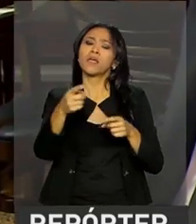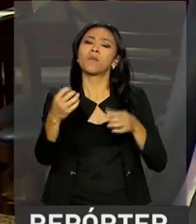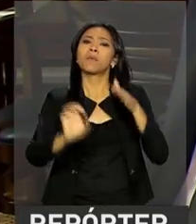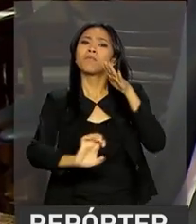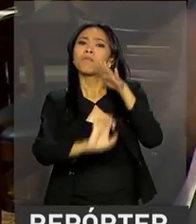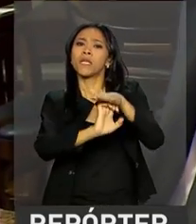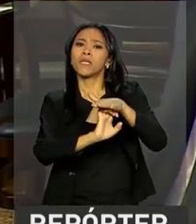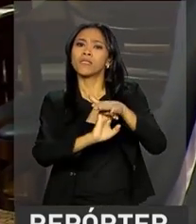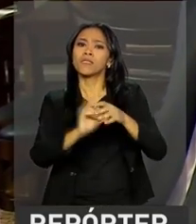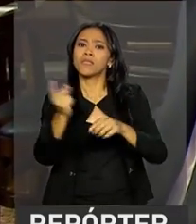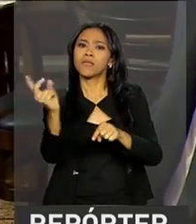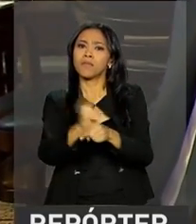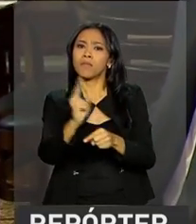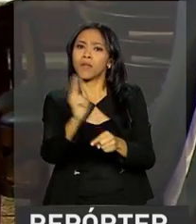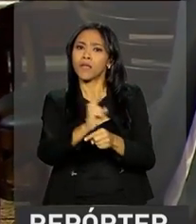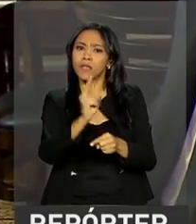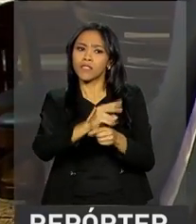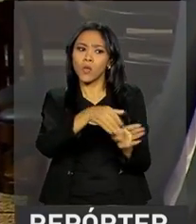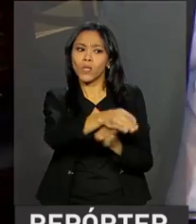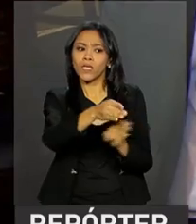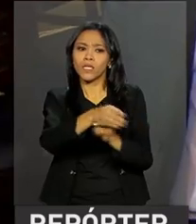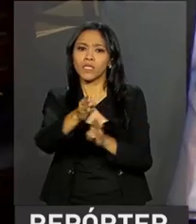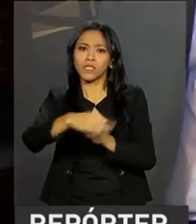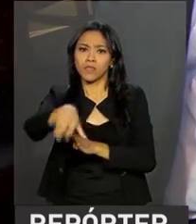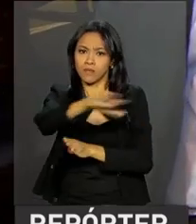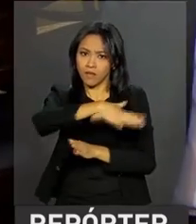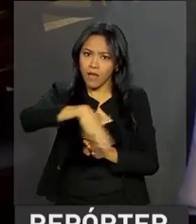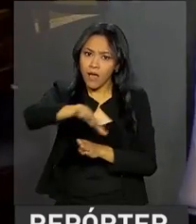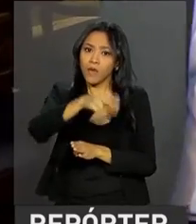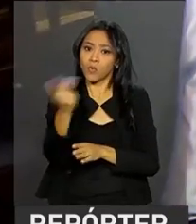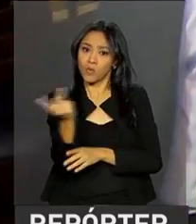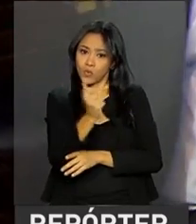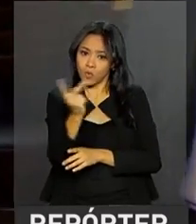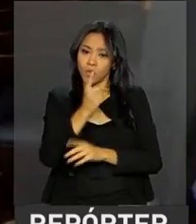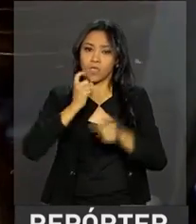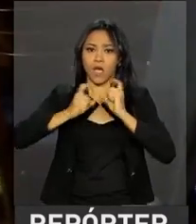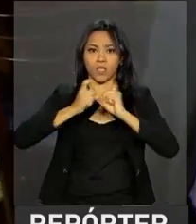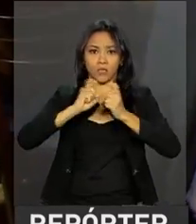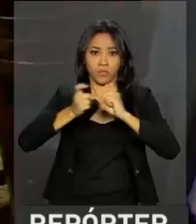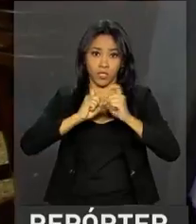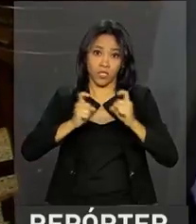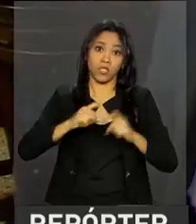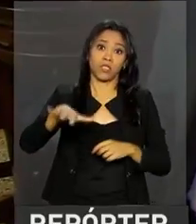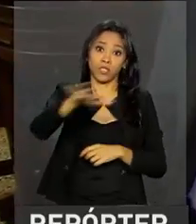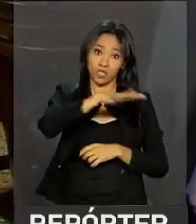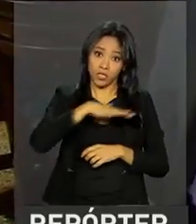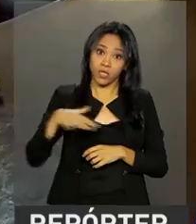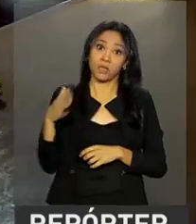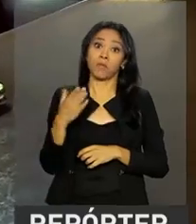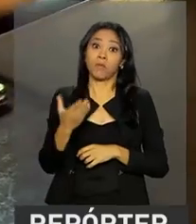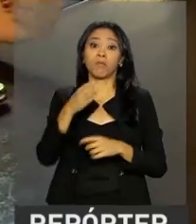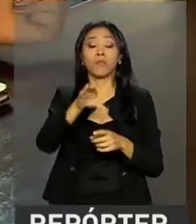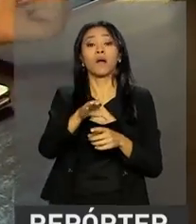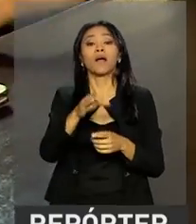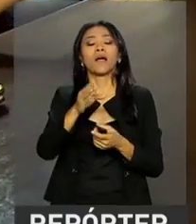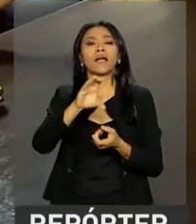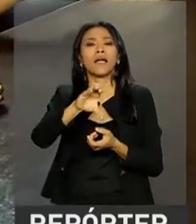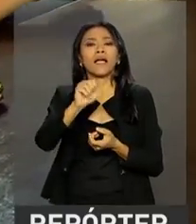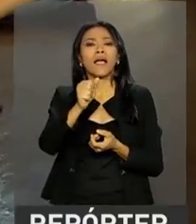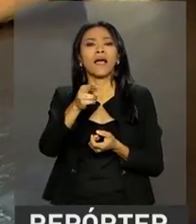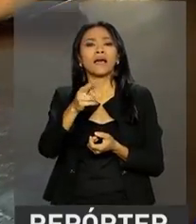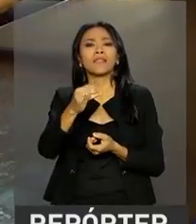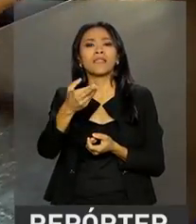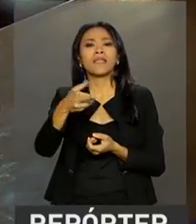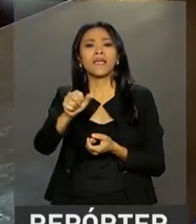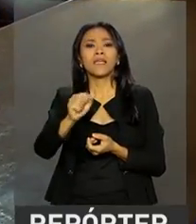presta serviço de consultoria financeira hoje os dois administra uma carteira de investimentos com mais de 100